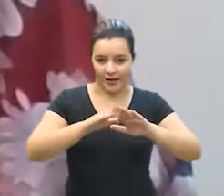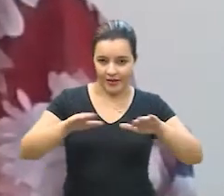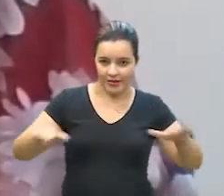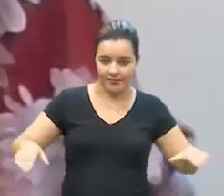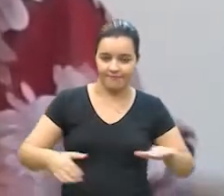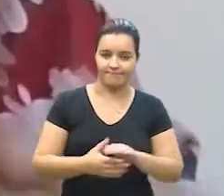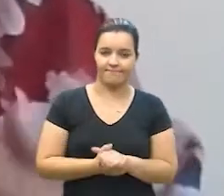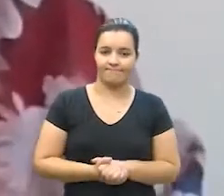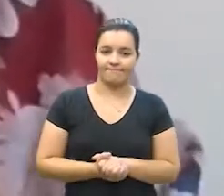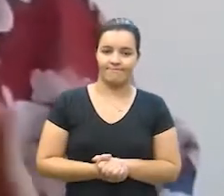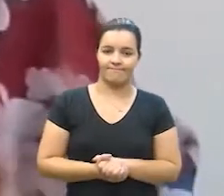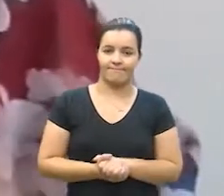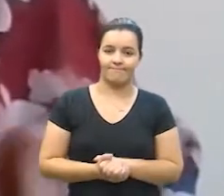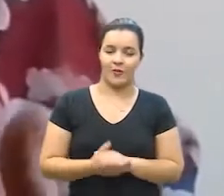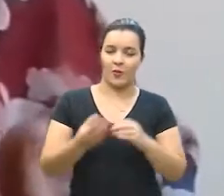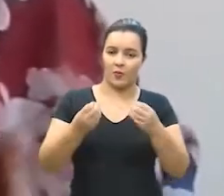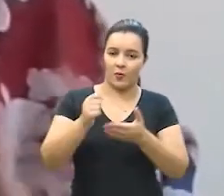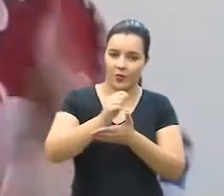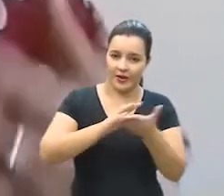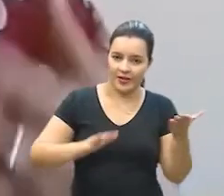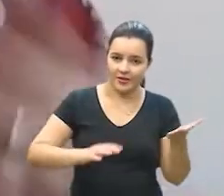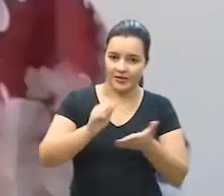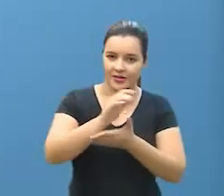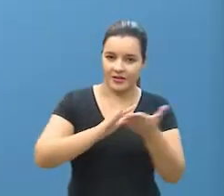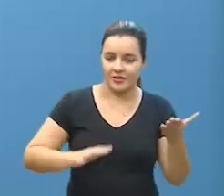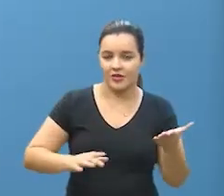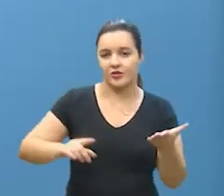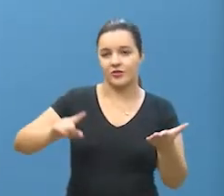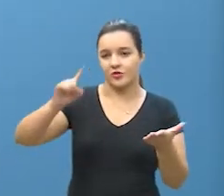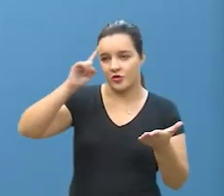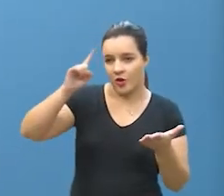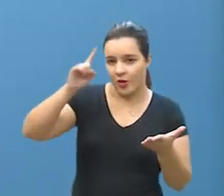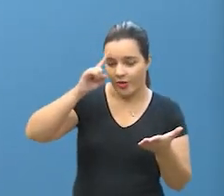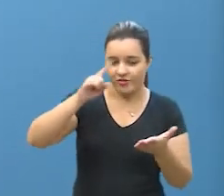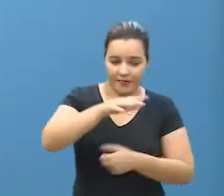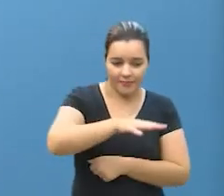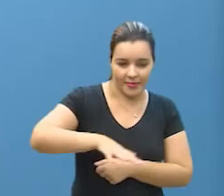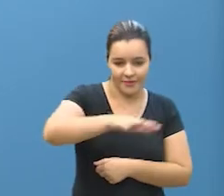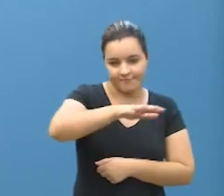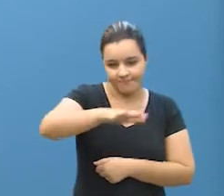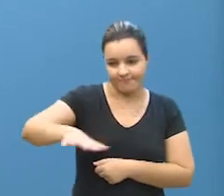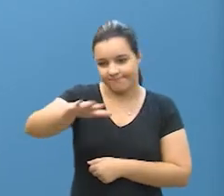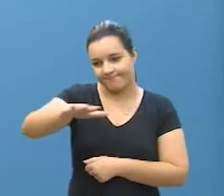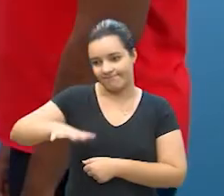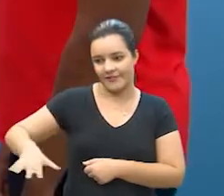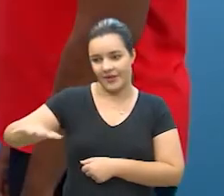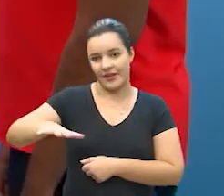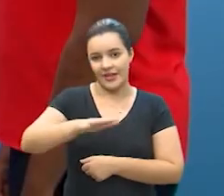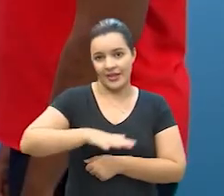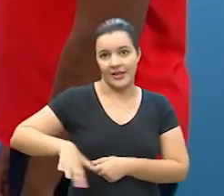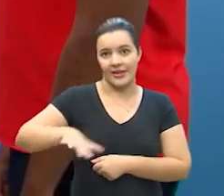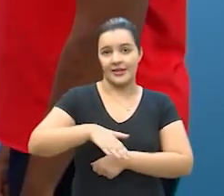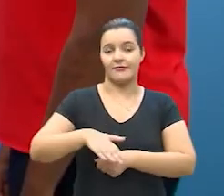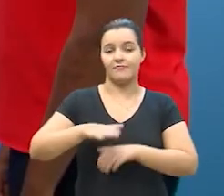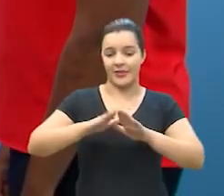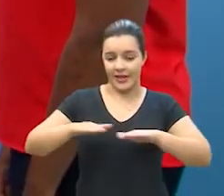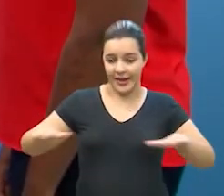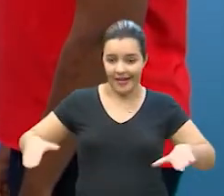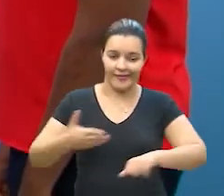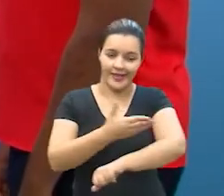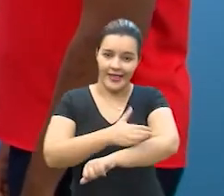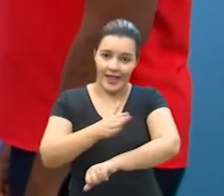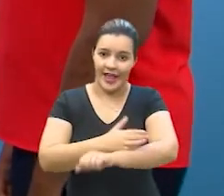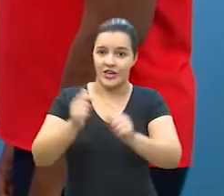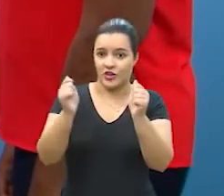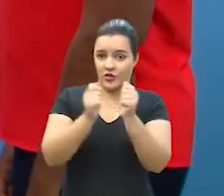atividades, assim, muitas atividades de todas as áreas, para que essas crianças possam desenvolver junto com